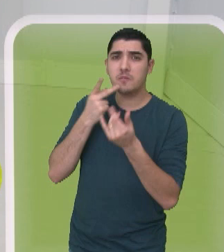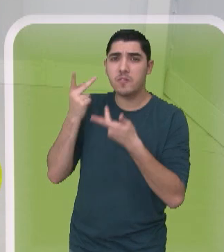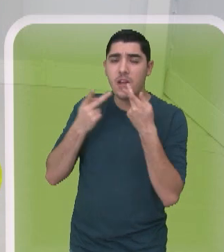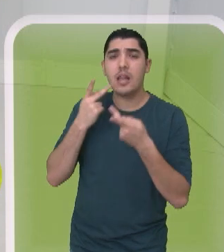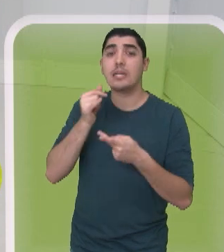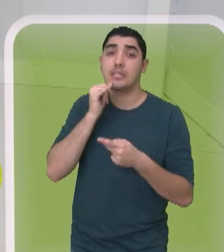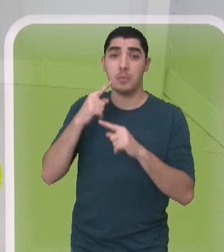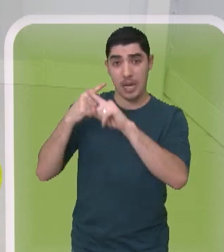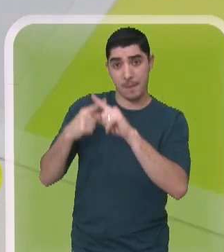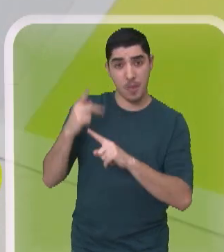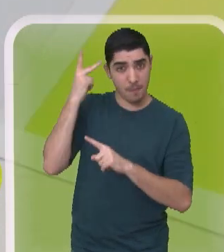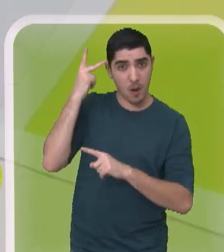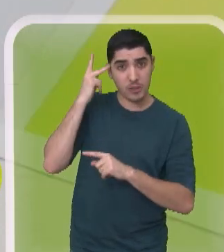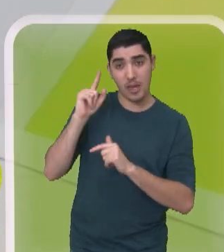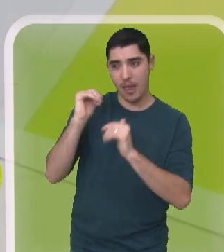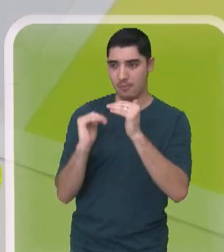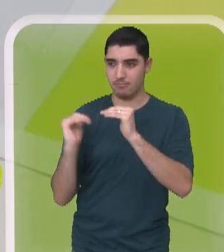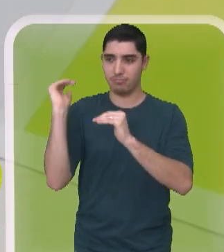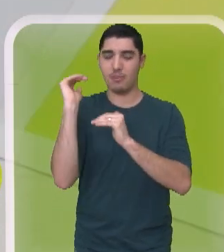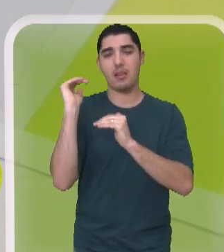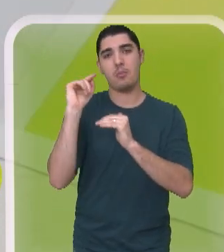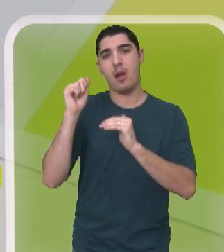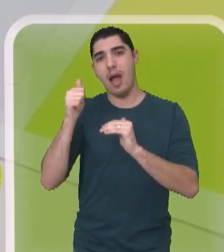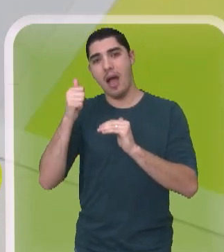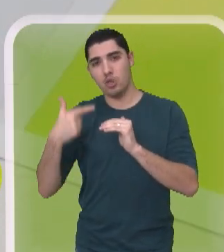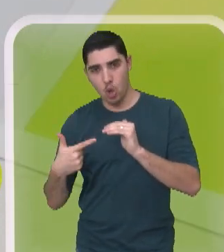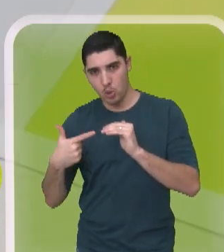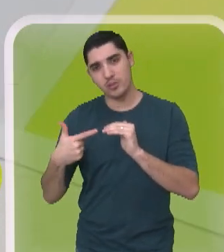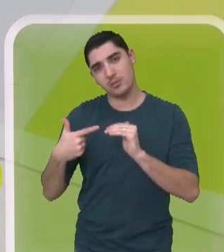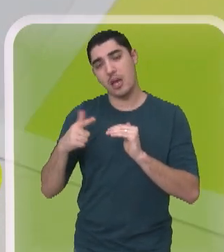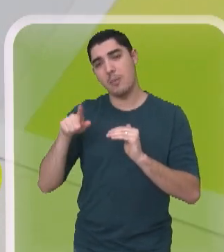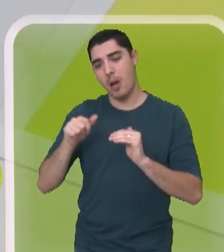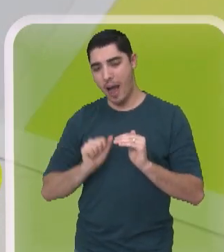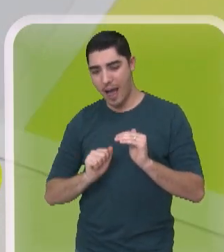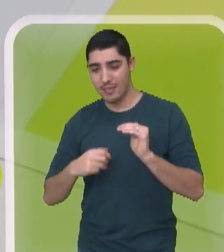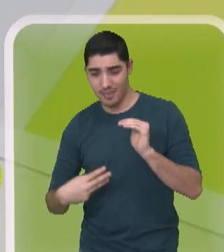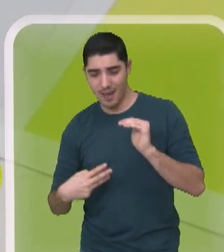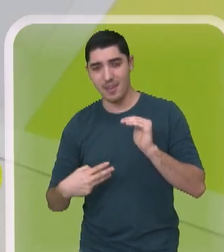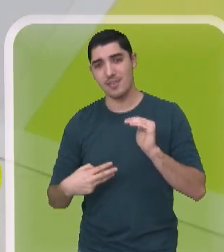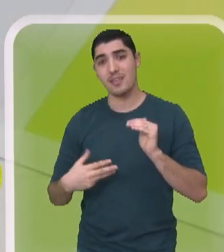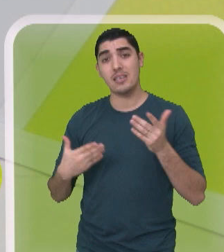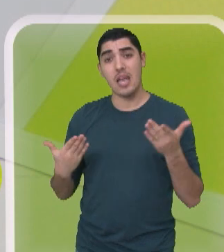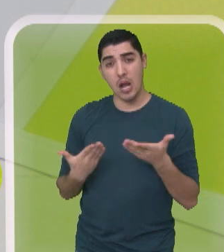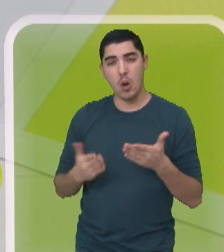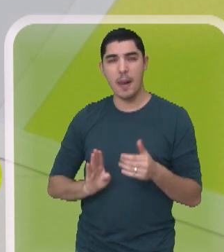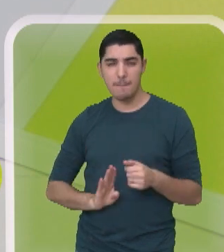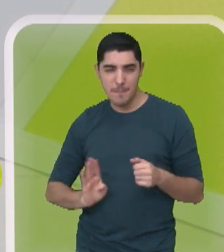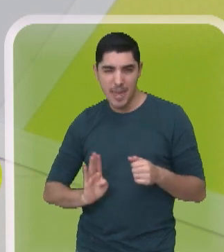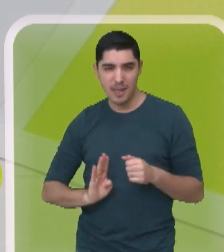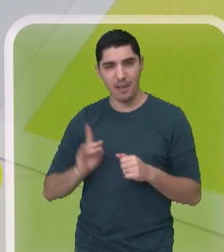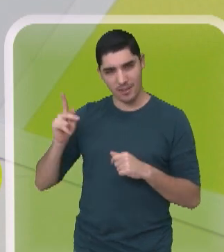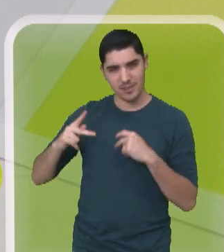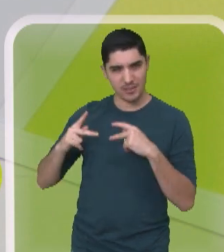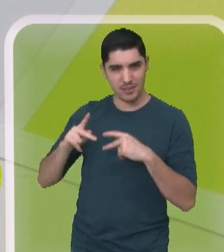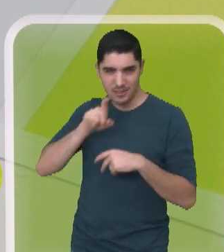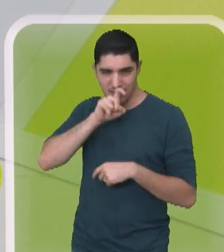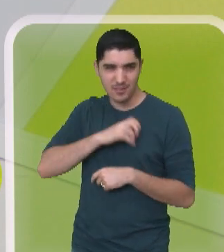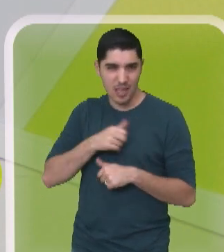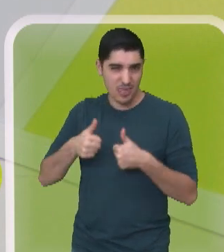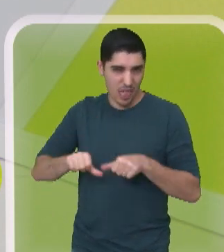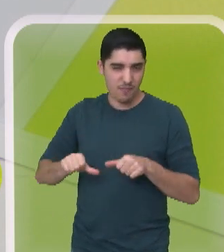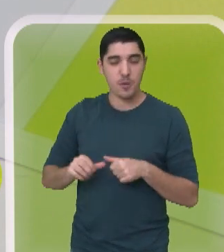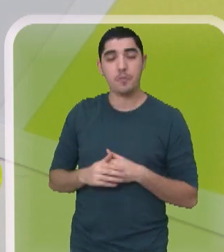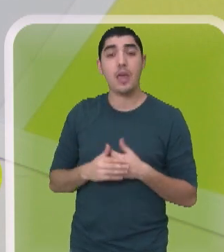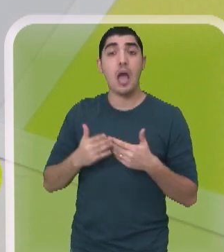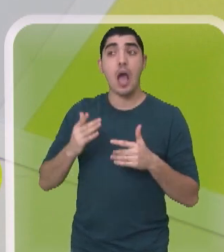é um patamar acima, depois Série A2 é um degrauzinho mais abaixo, Série A3 até a Bzinho, que o São José recentemente estava. Alguns dizem que